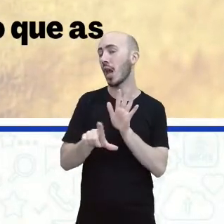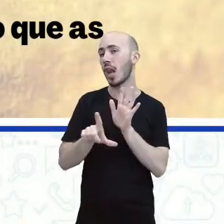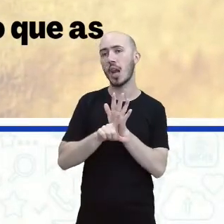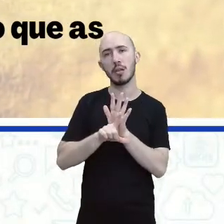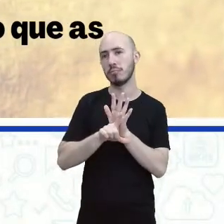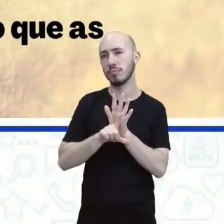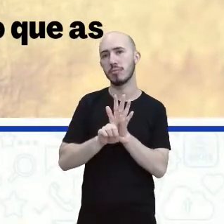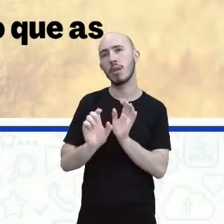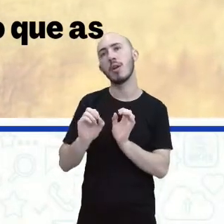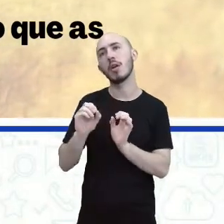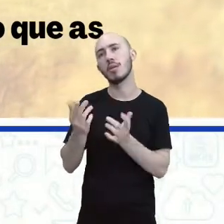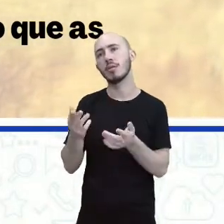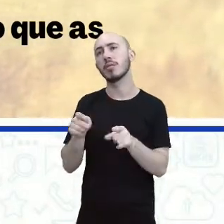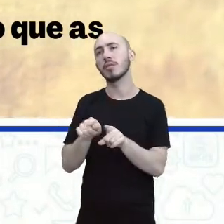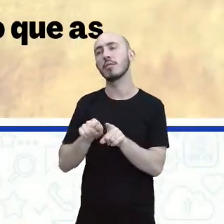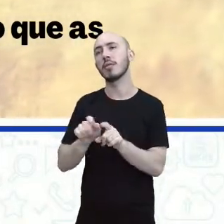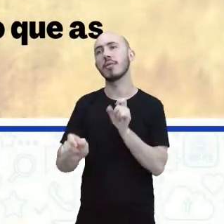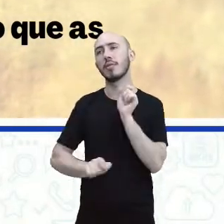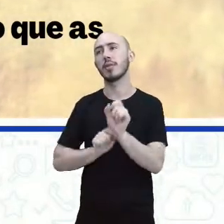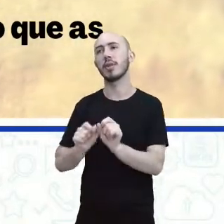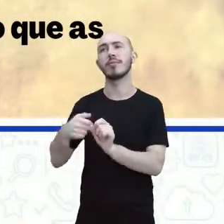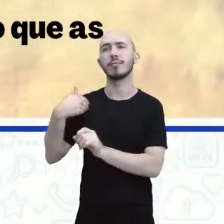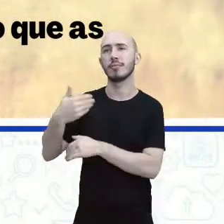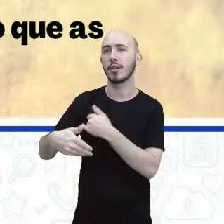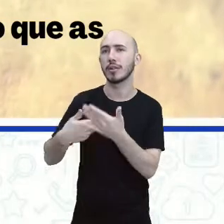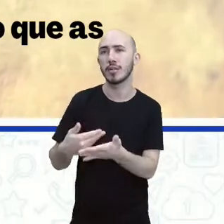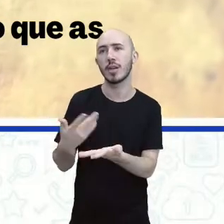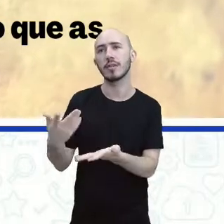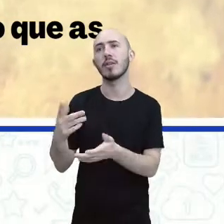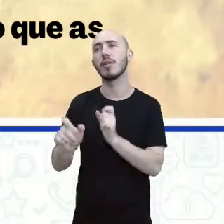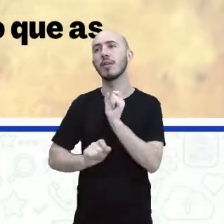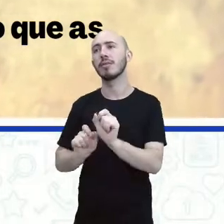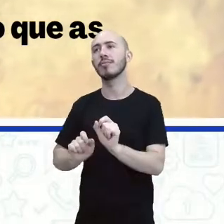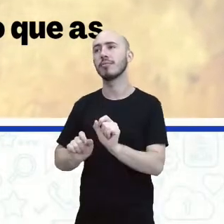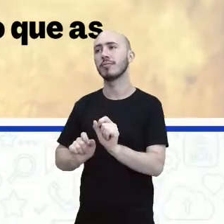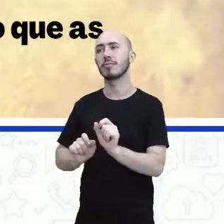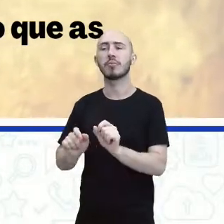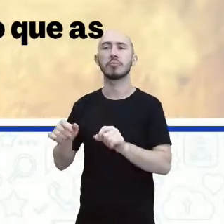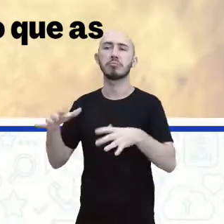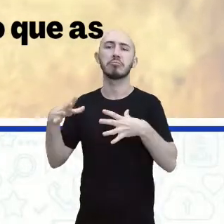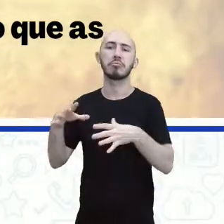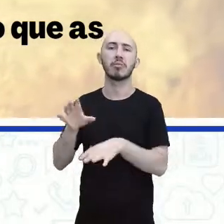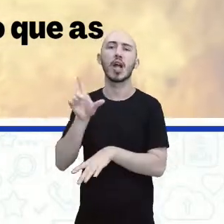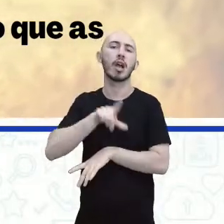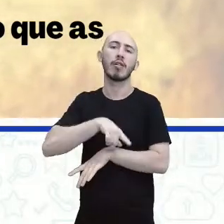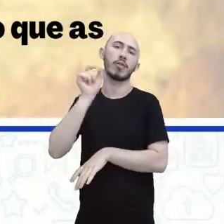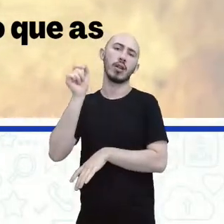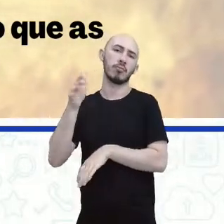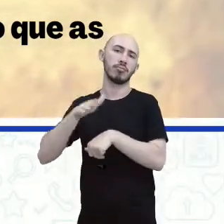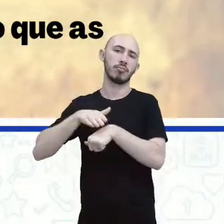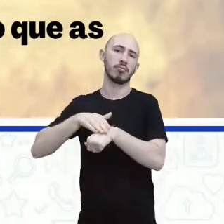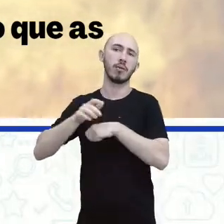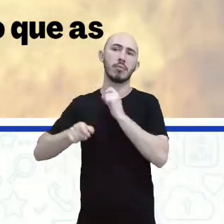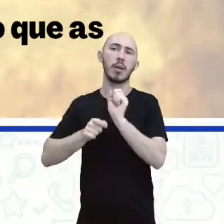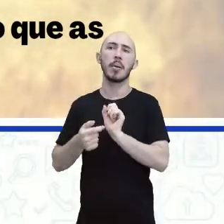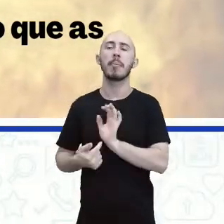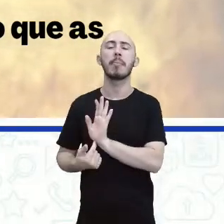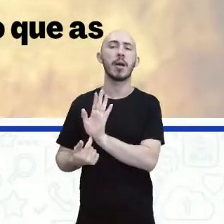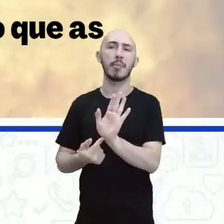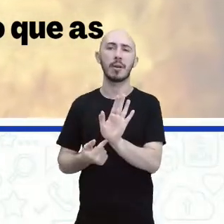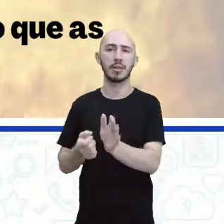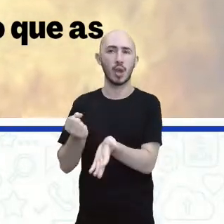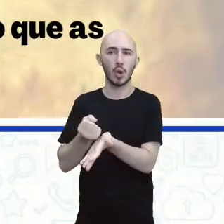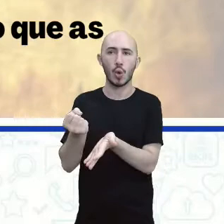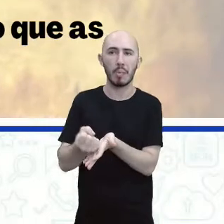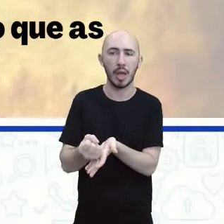é um processo que as pessoas do determinado país entram em outro de forma voluntária, sem se apresentarem ao órgão